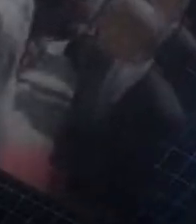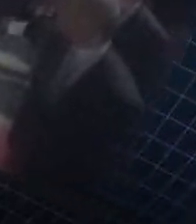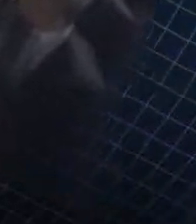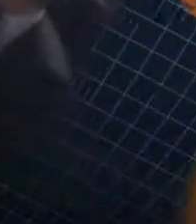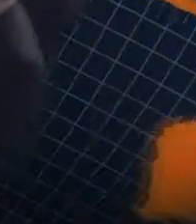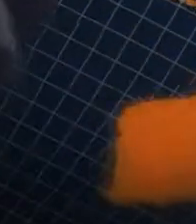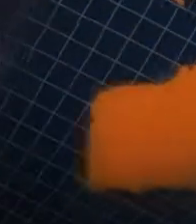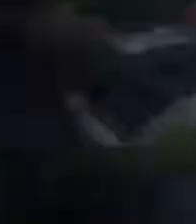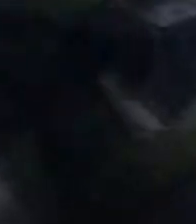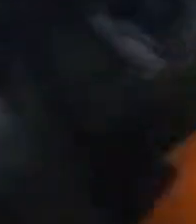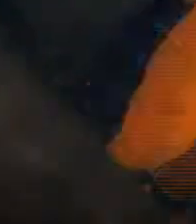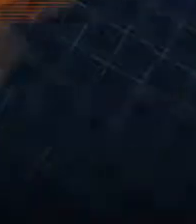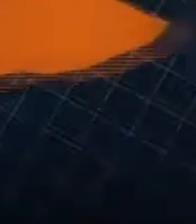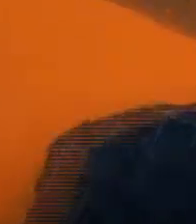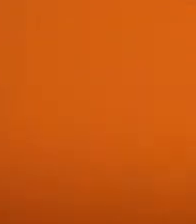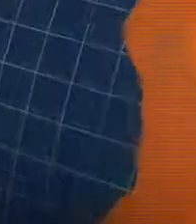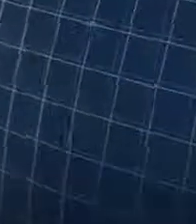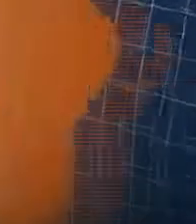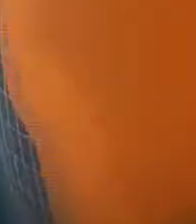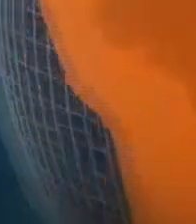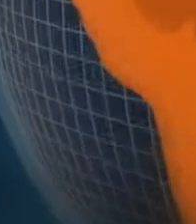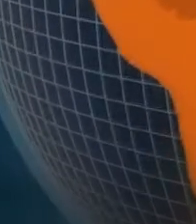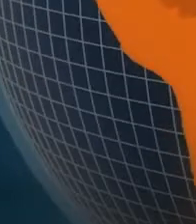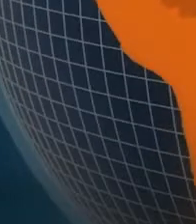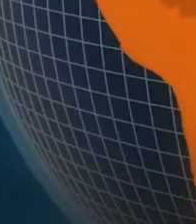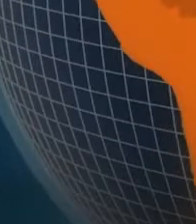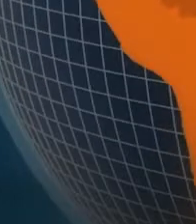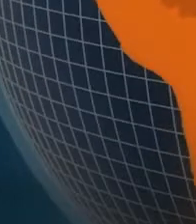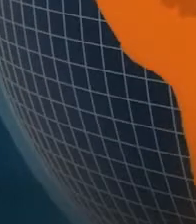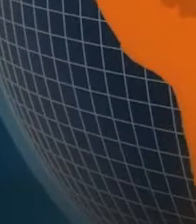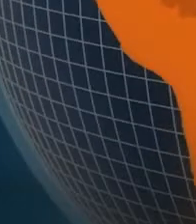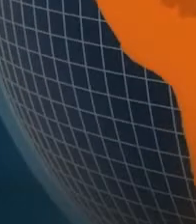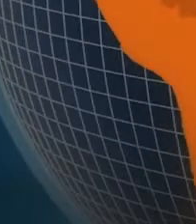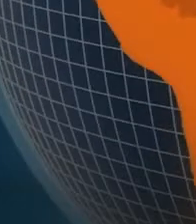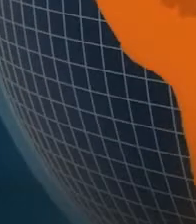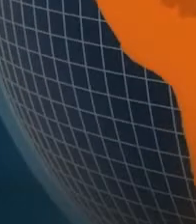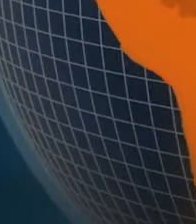E aí E aí